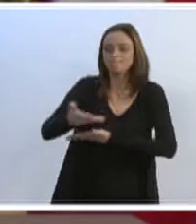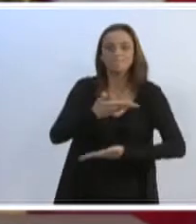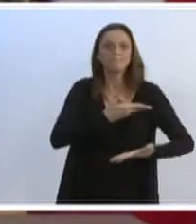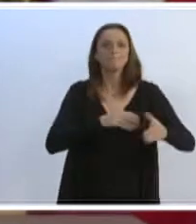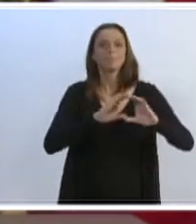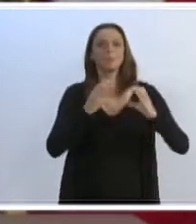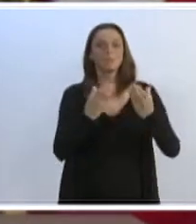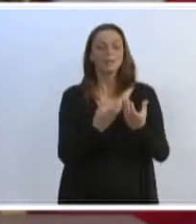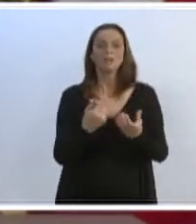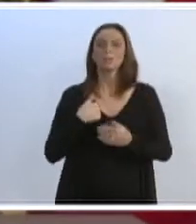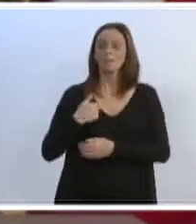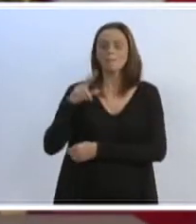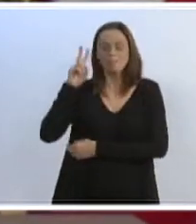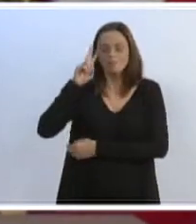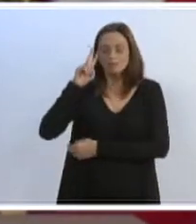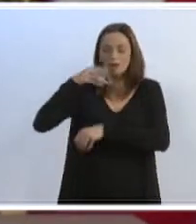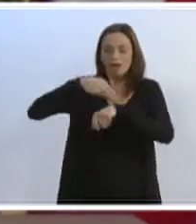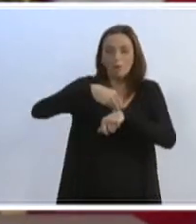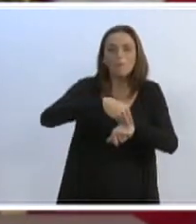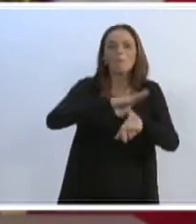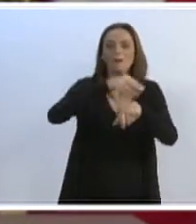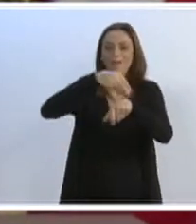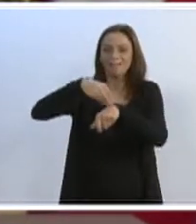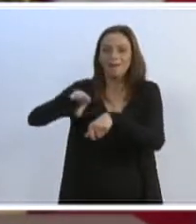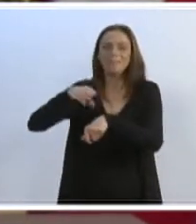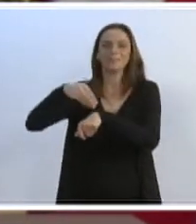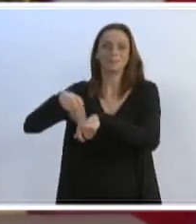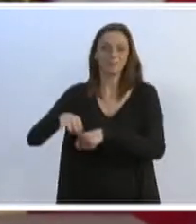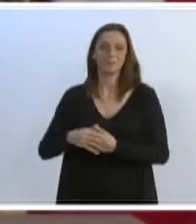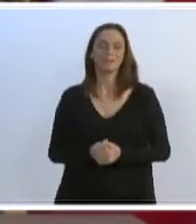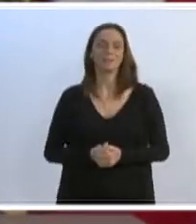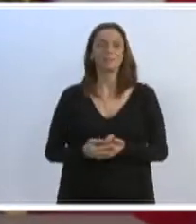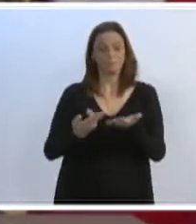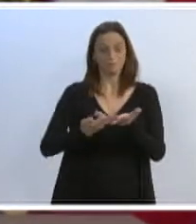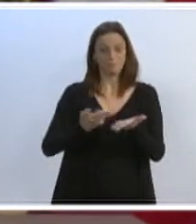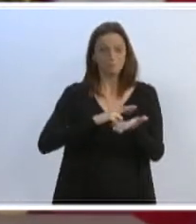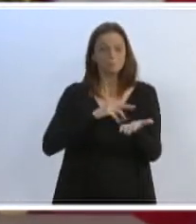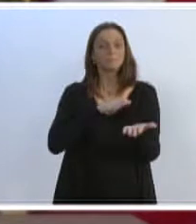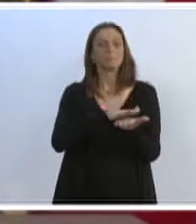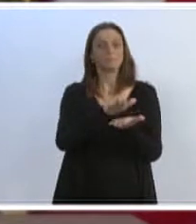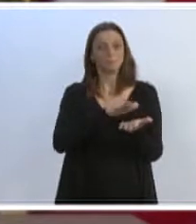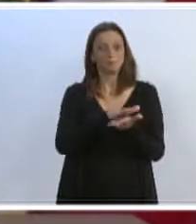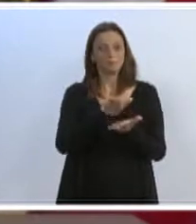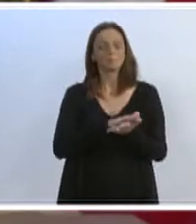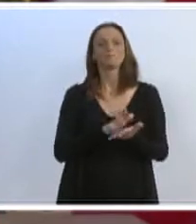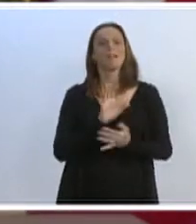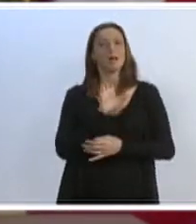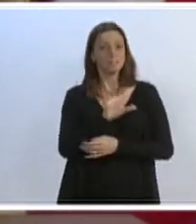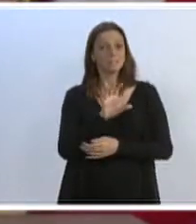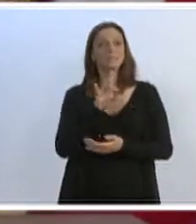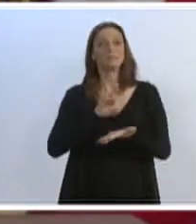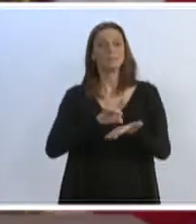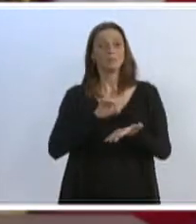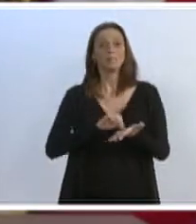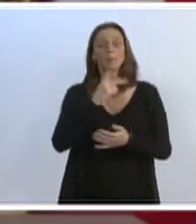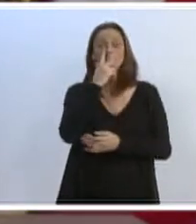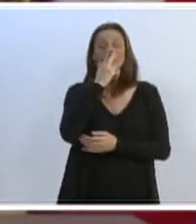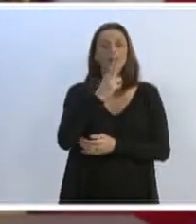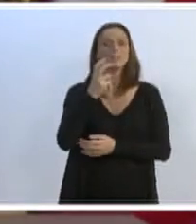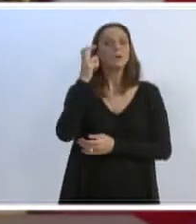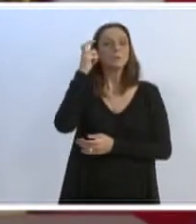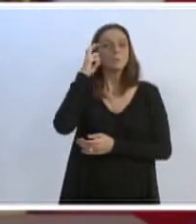da hemeroteca para dar visibilidade, para começar a estabelecer uma política de parcerias e de respeito entre as instituições, entre o poder